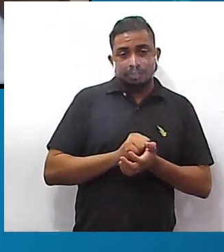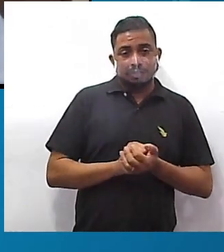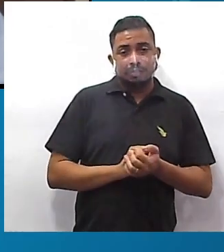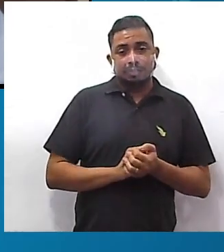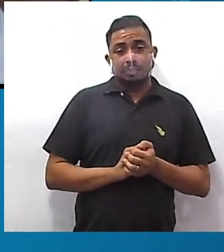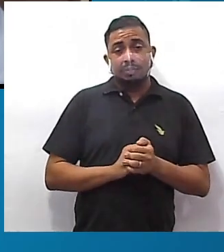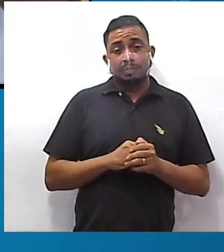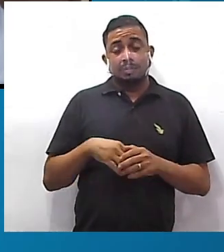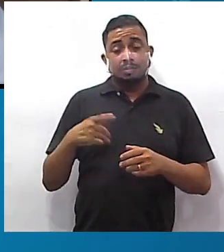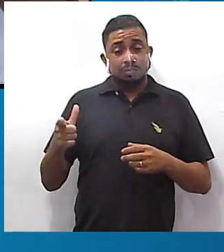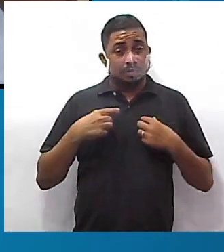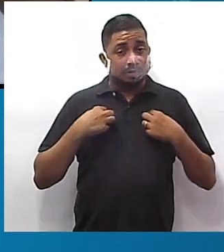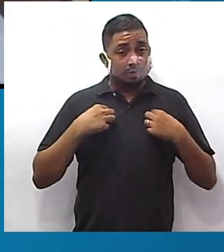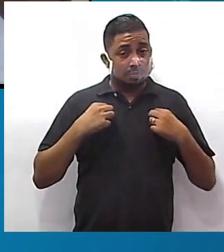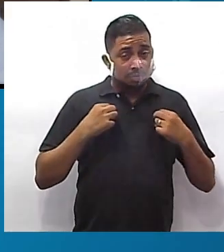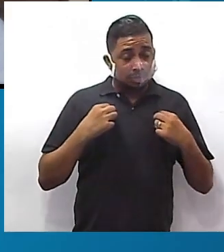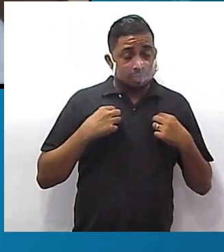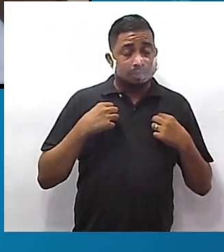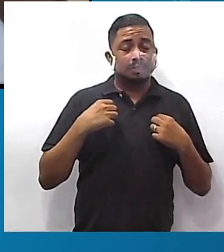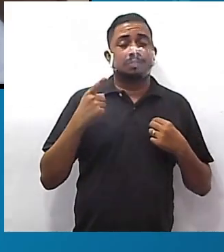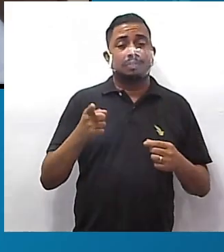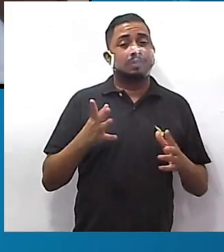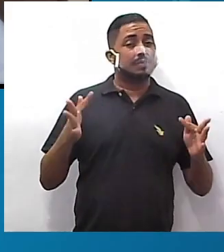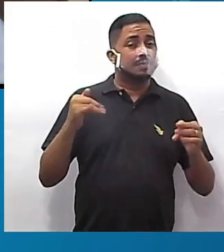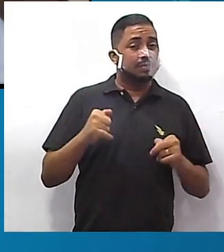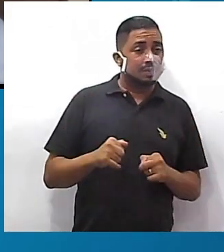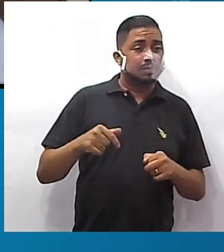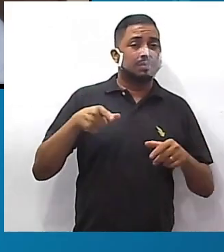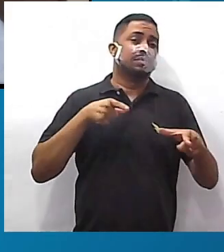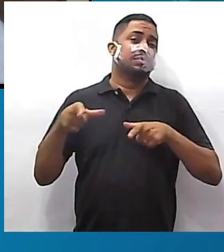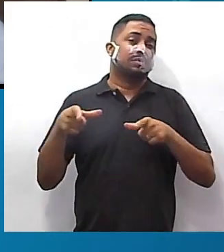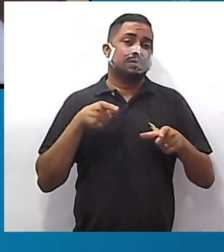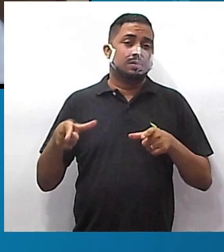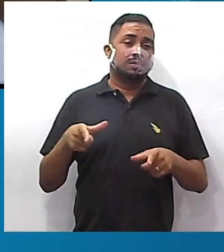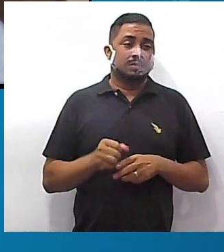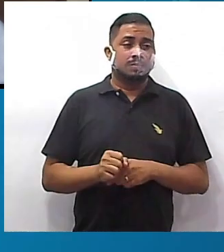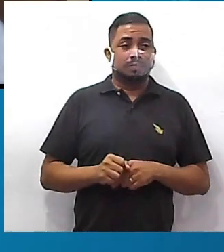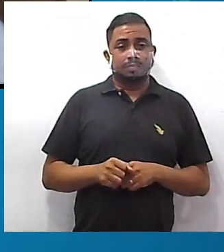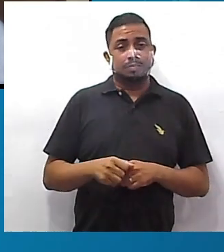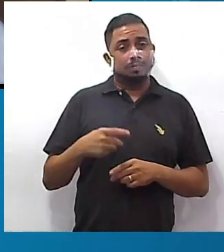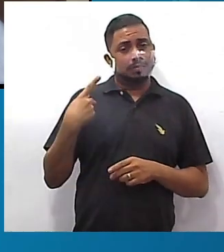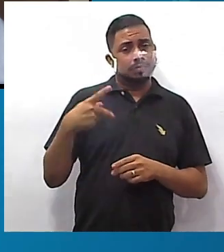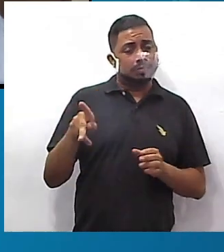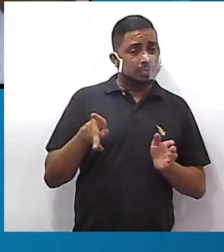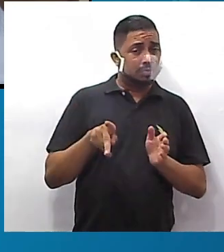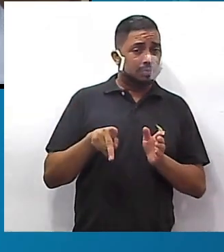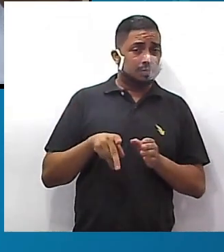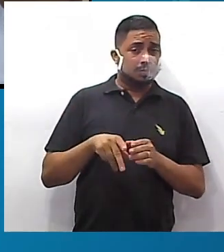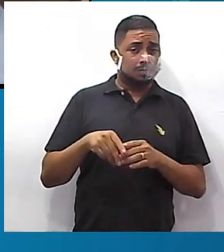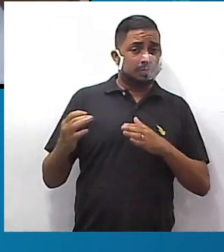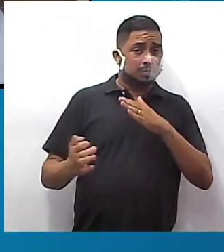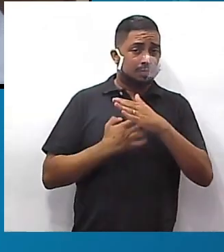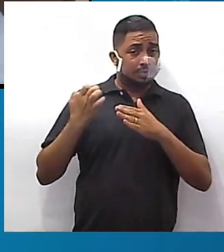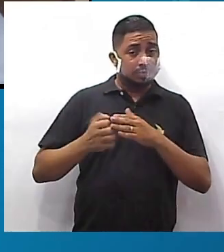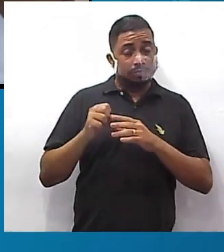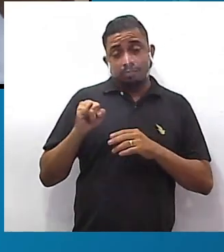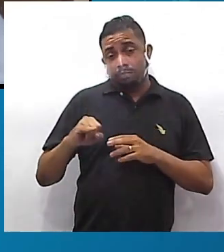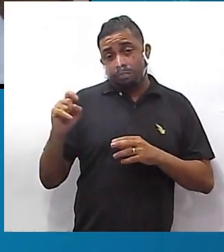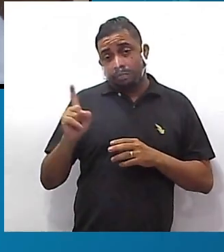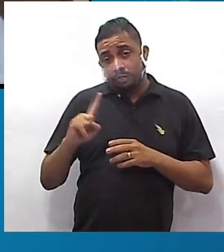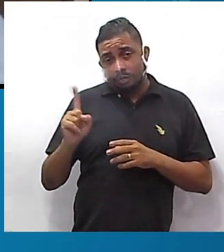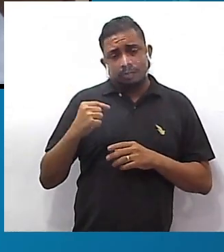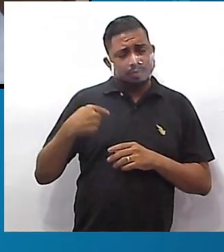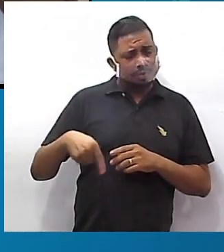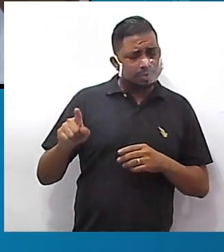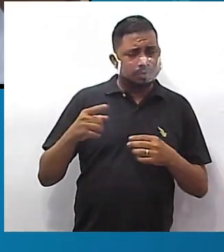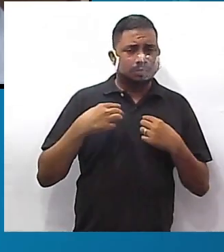sua vestimenta, então você, ao final do seu expediente, deixar na sua própria empresa. Caso não, você leve para